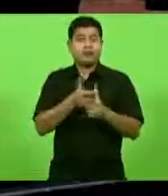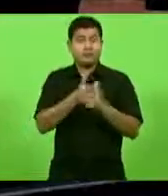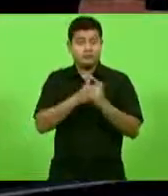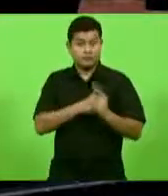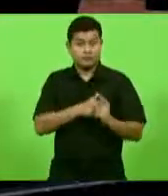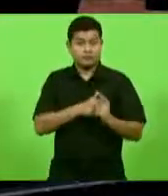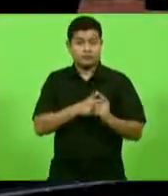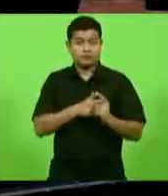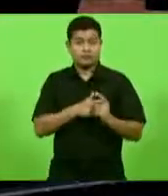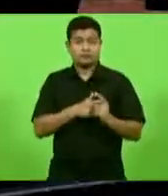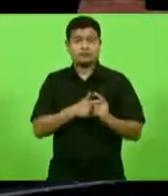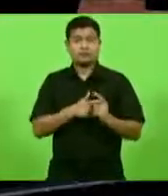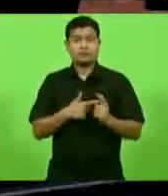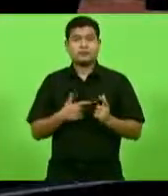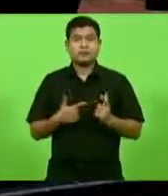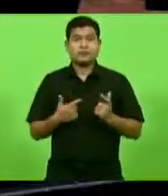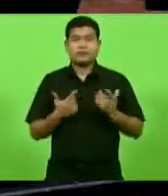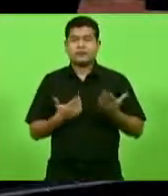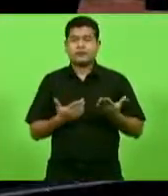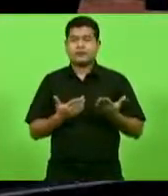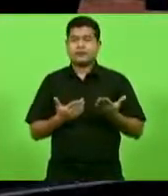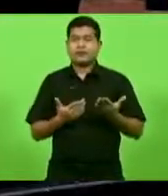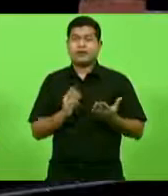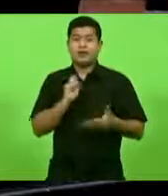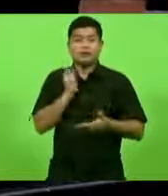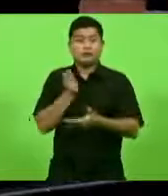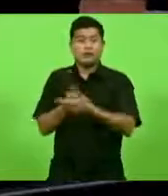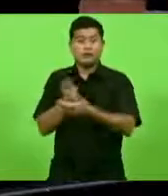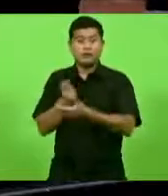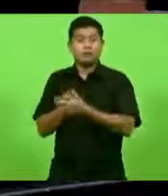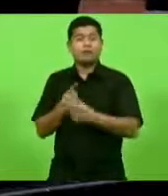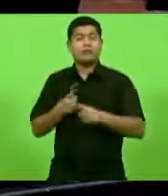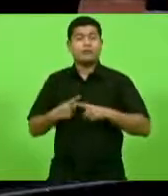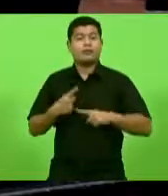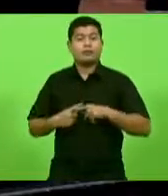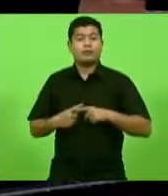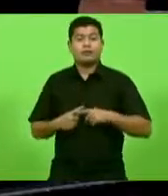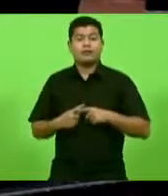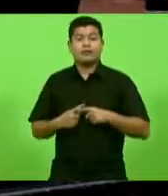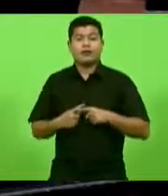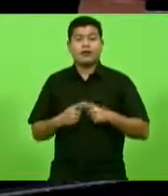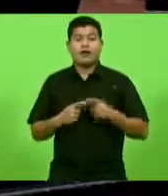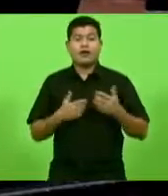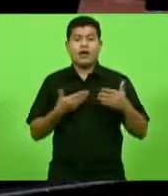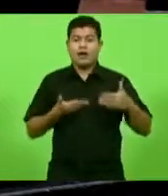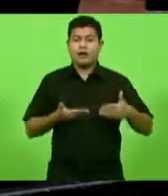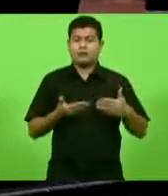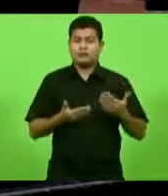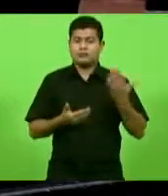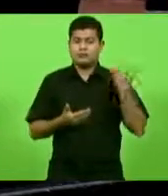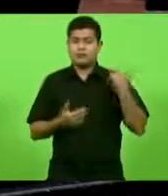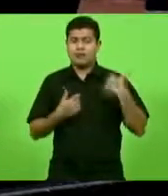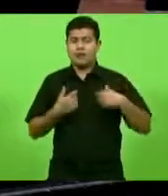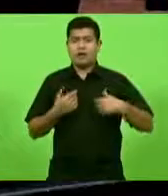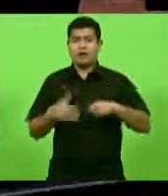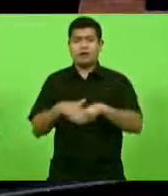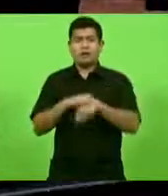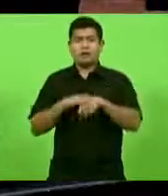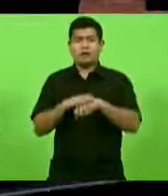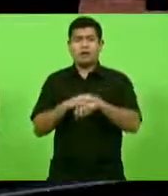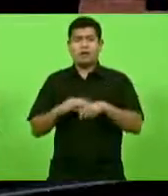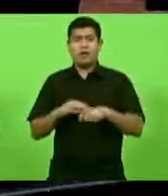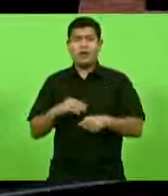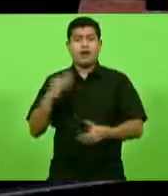desse pagamento que vinha de longos anos por conta de uma época em que foi negociada por taxa de